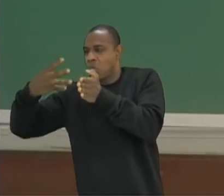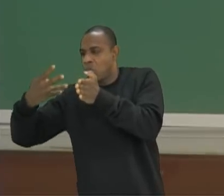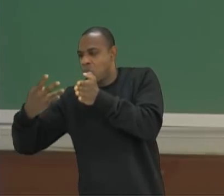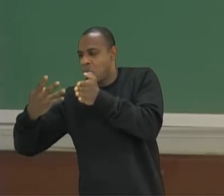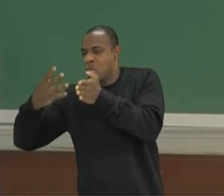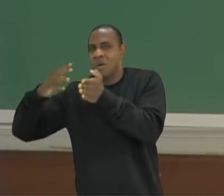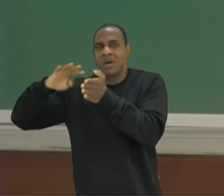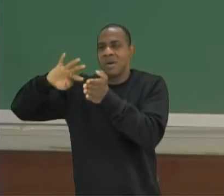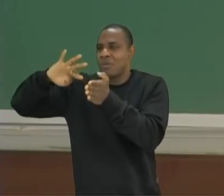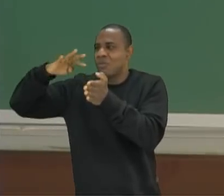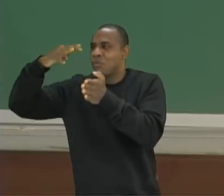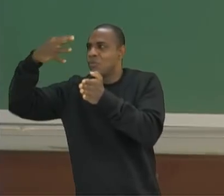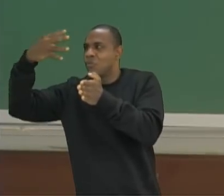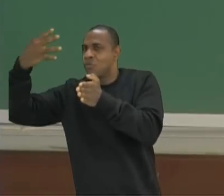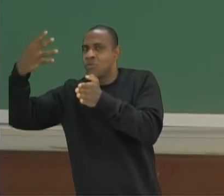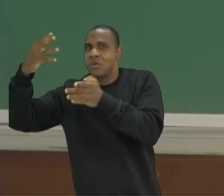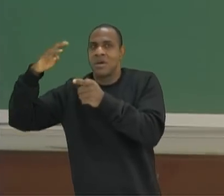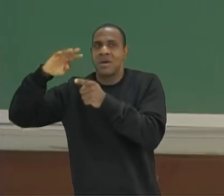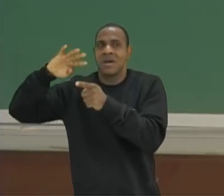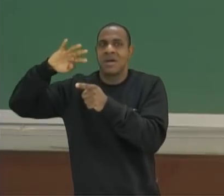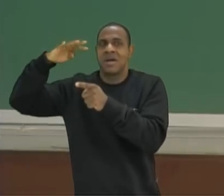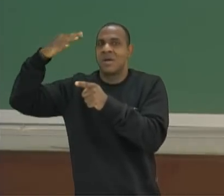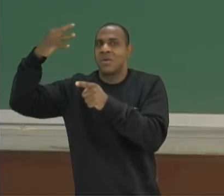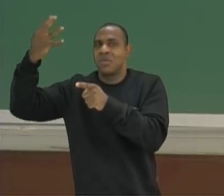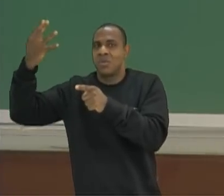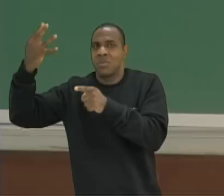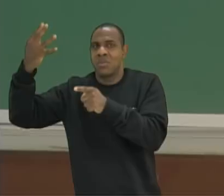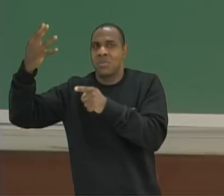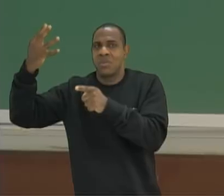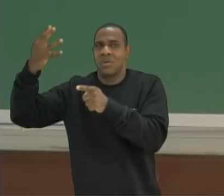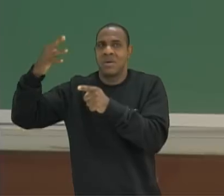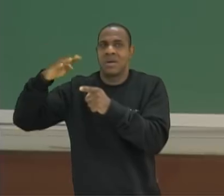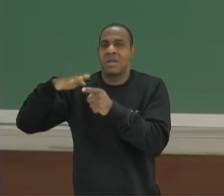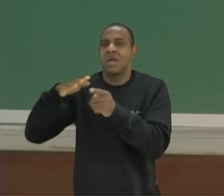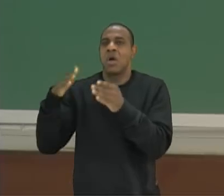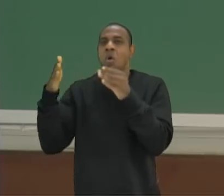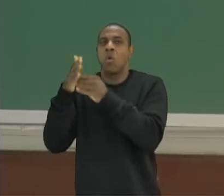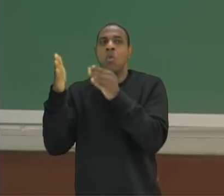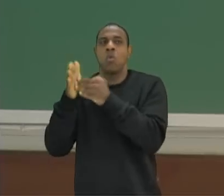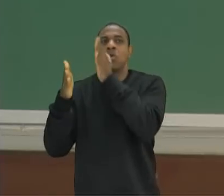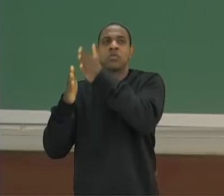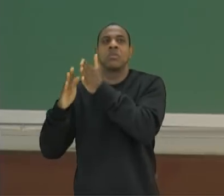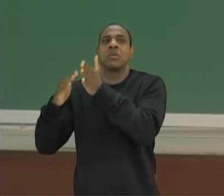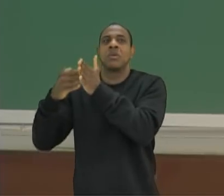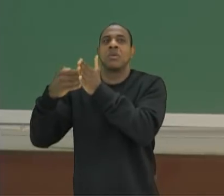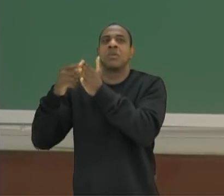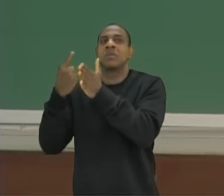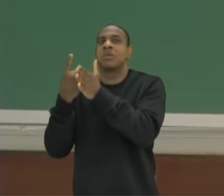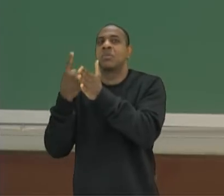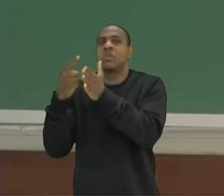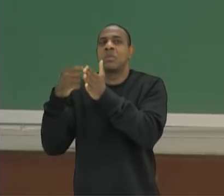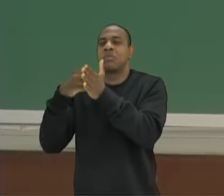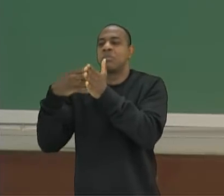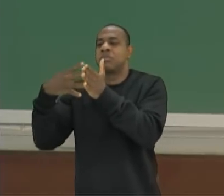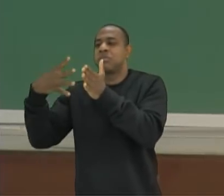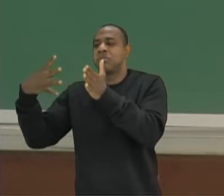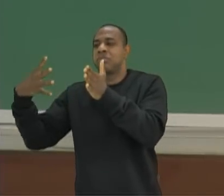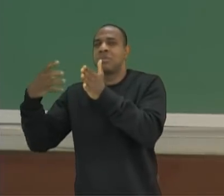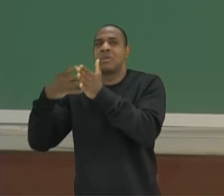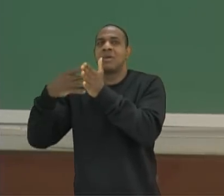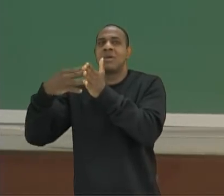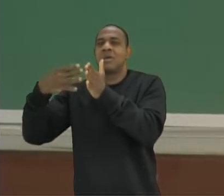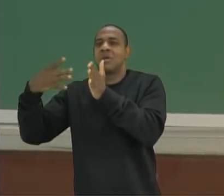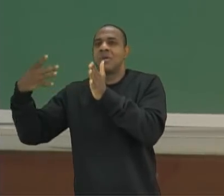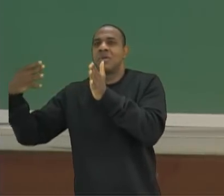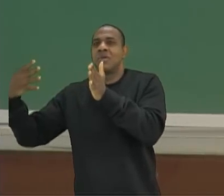ideia, passando então por essas fendas, até que eu chegue ali nesse meu último obstáculo, que tem apenas uma única fenda, e